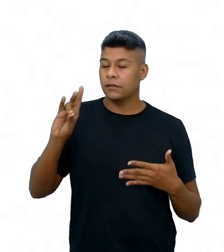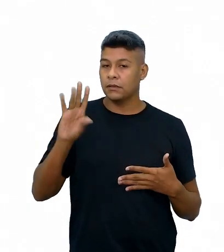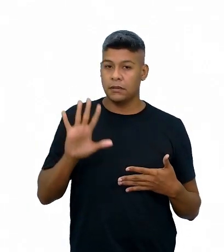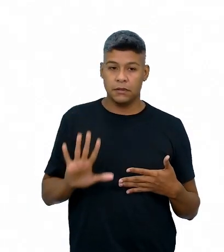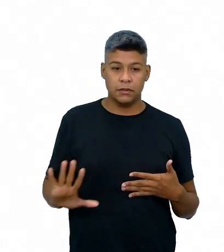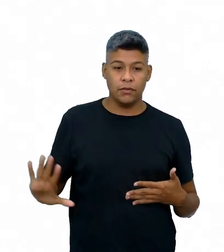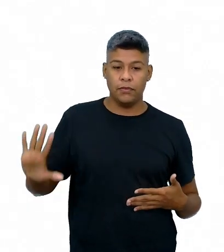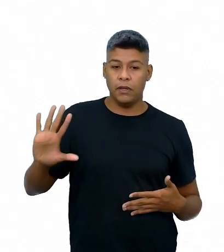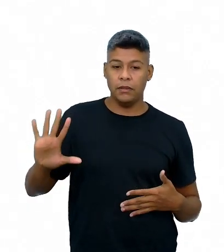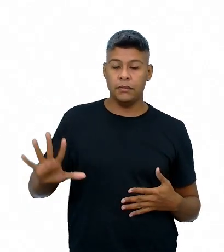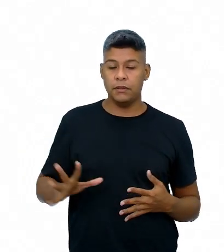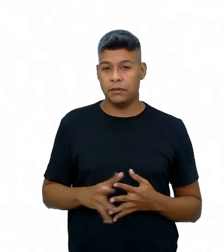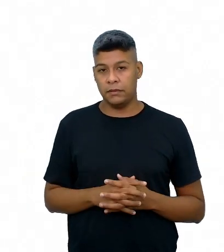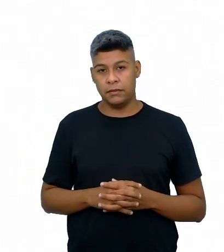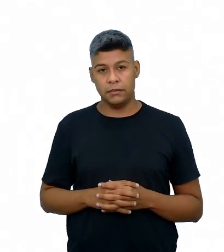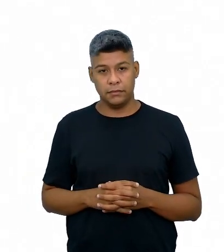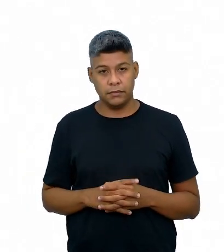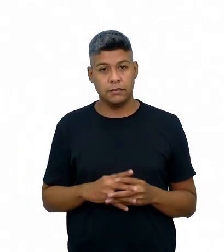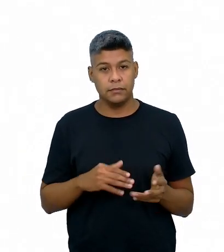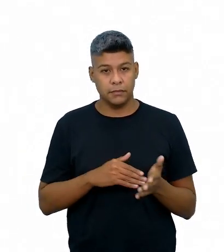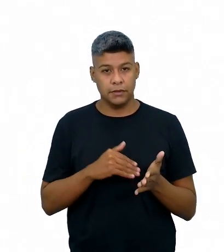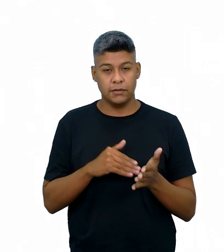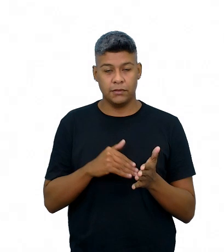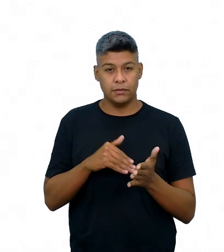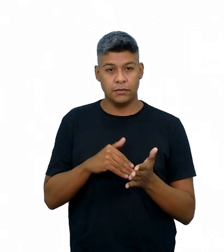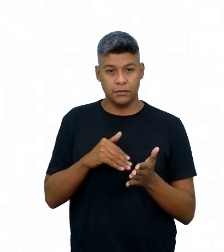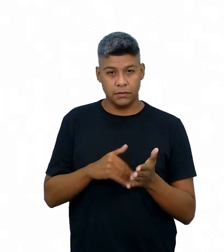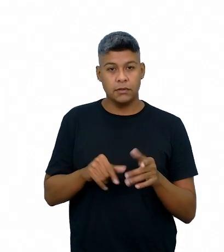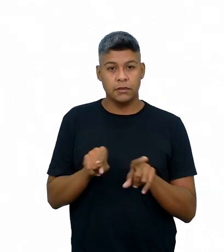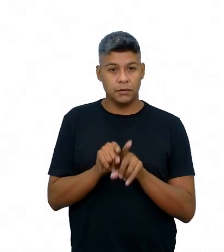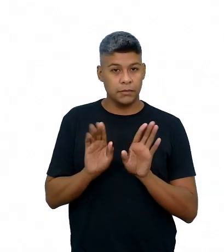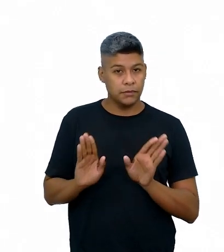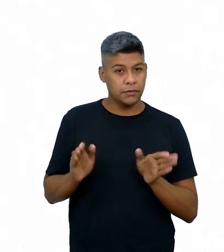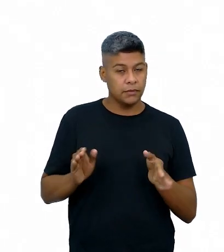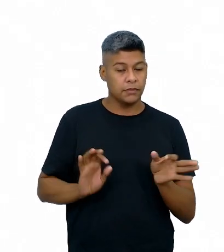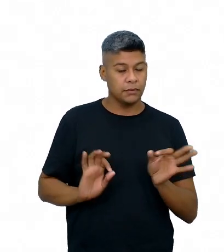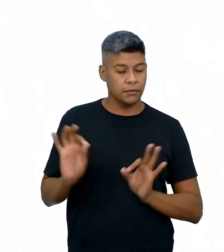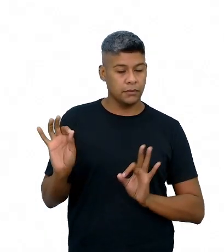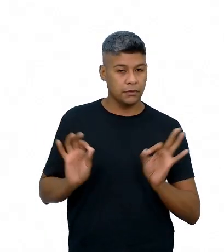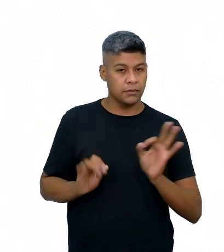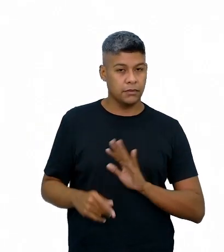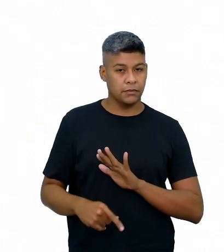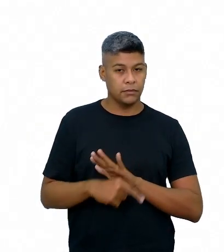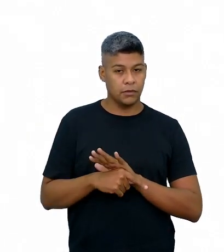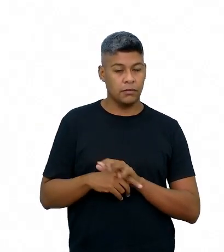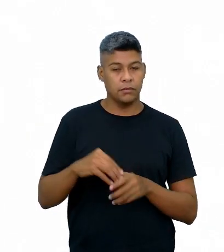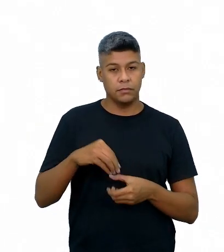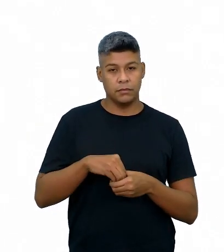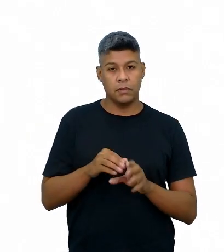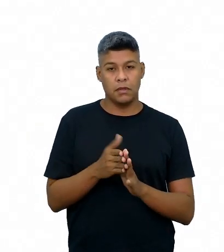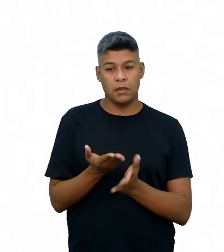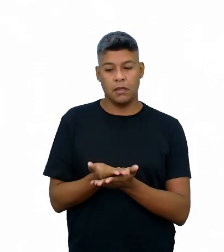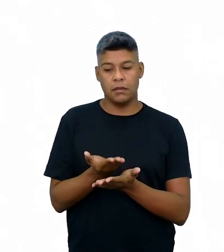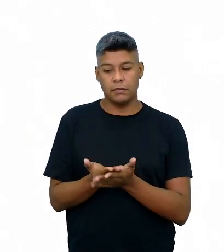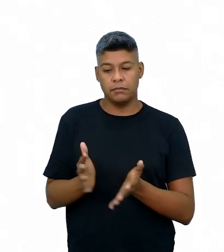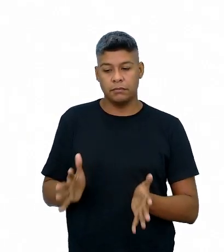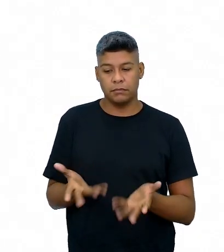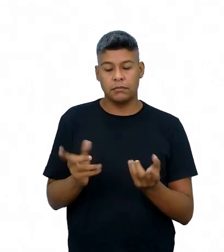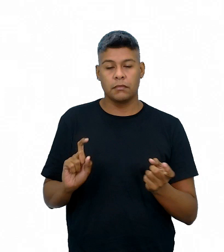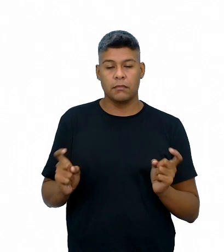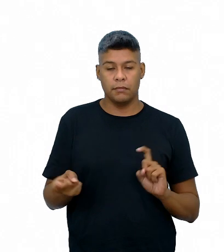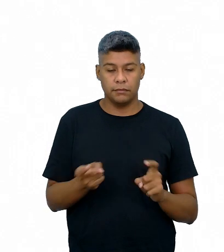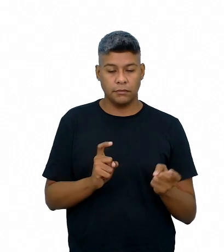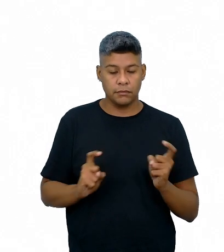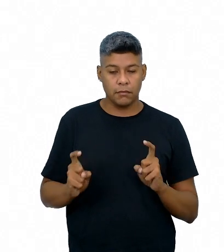por fim, sugerir a metodologia ativa com foco na organização da gestão de sala de aula para fomentar